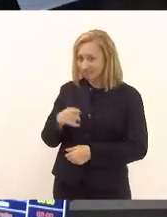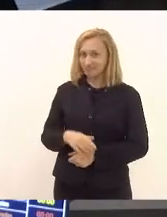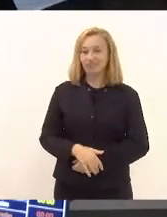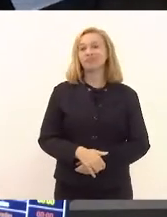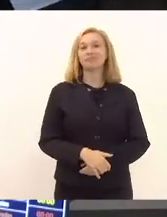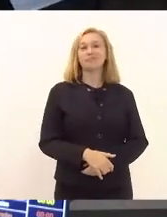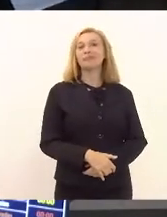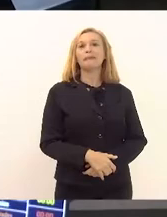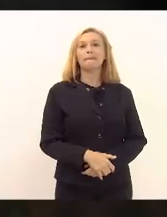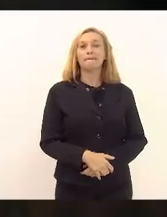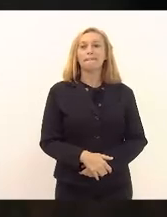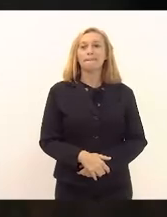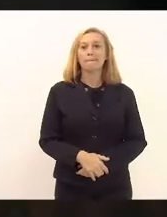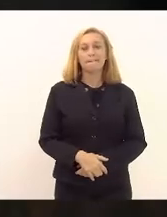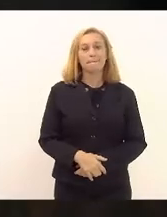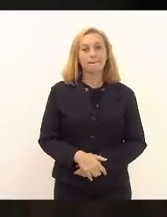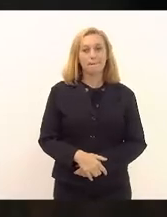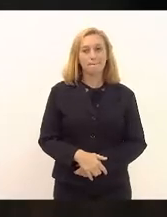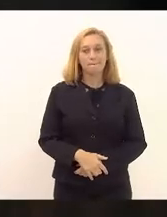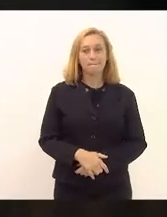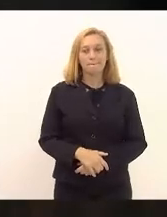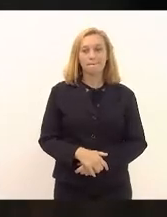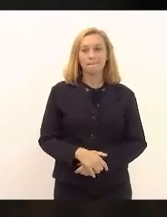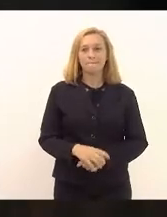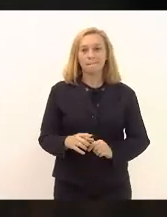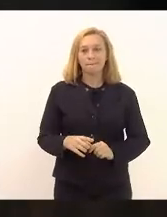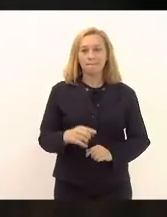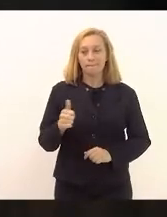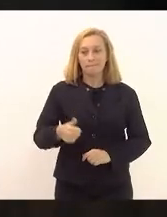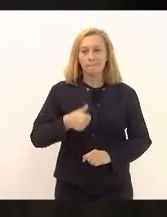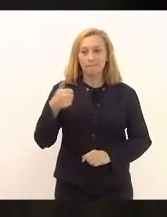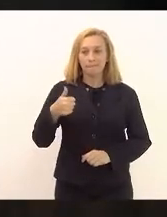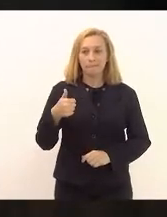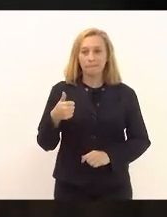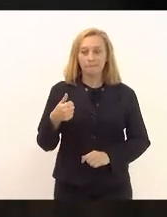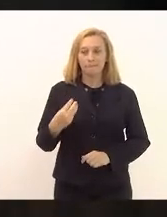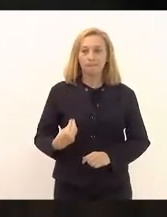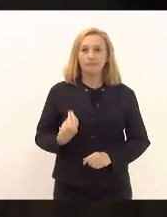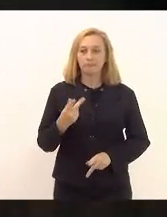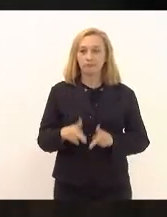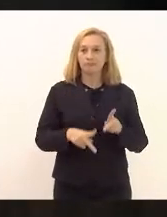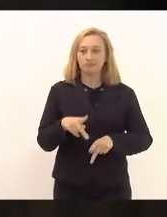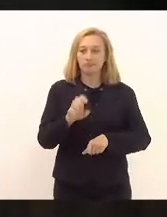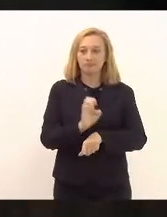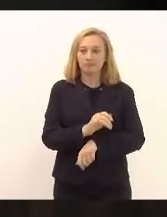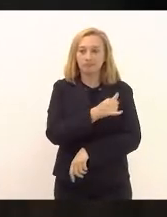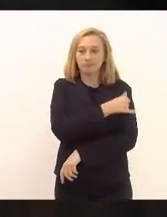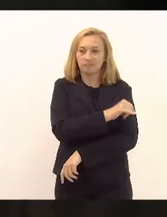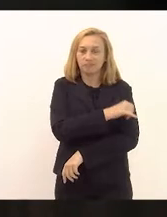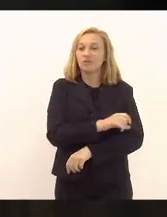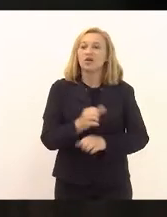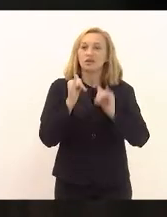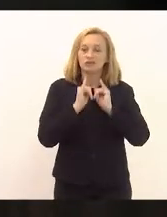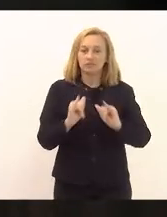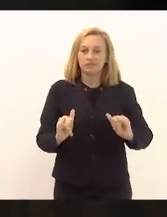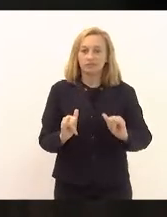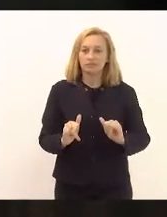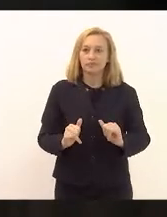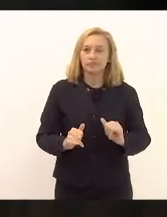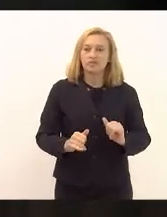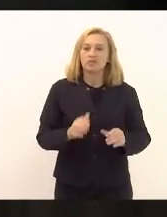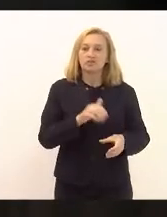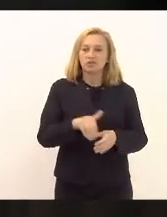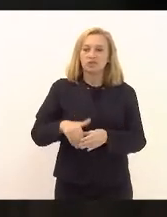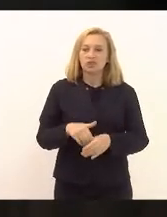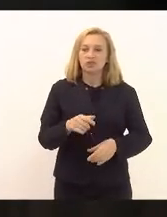os treinos? Para o bem geral do povo do Estado do Rio de Janeiro. Anuncio, em regime de urgência, em